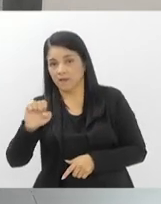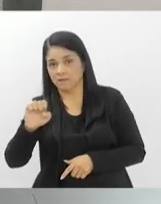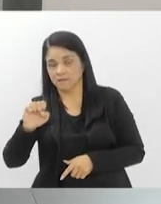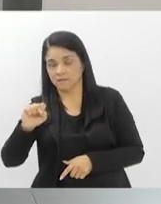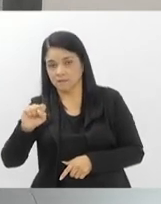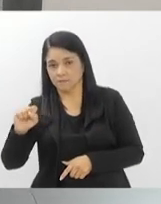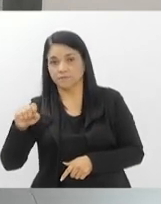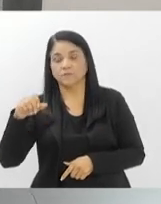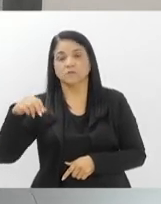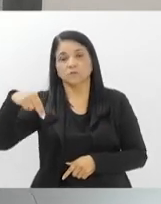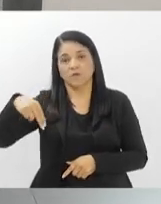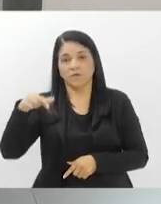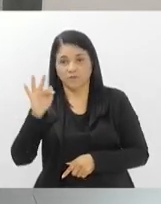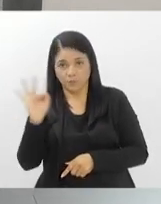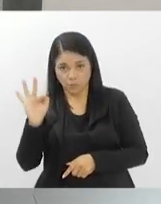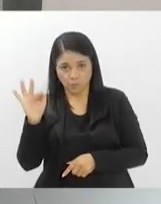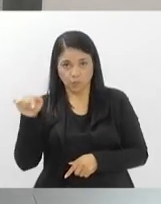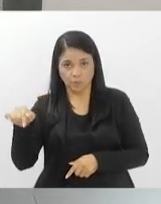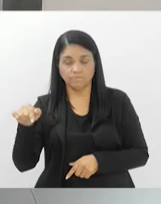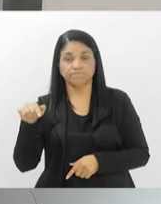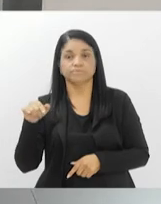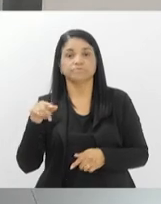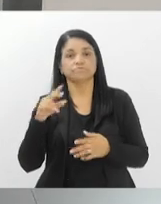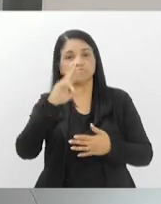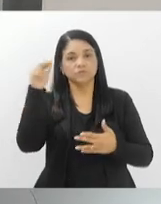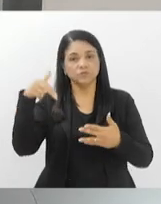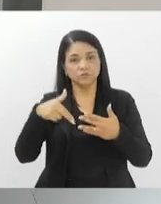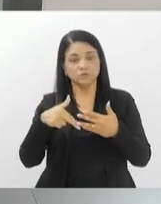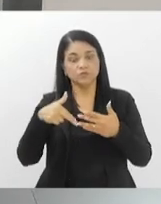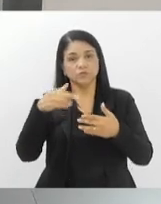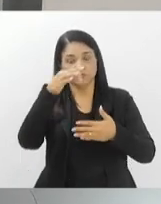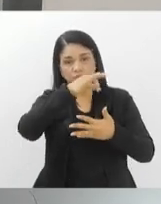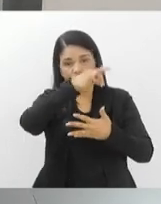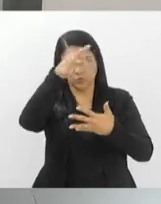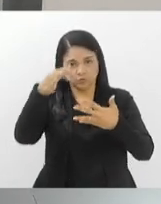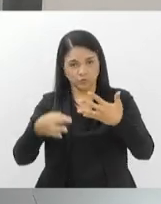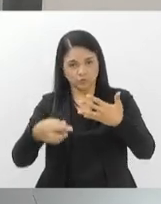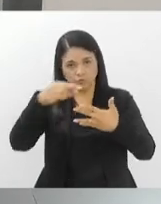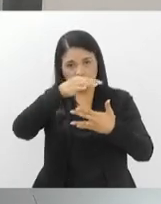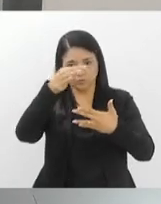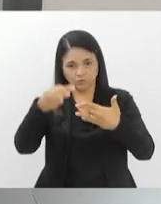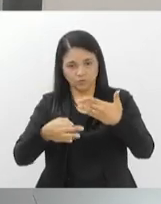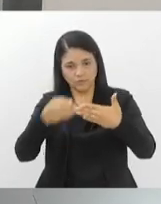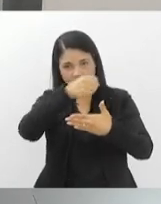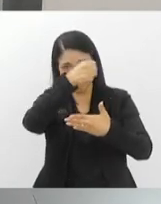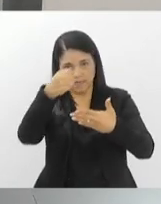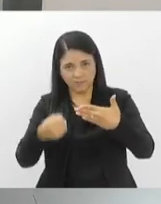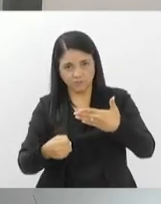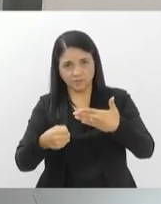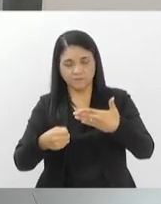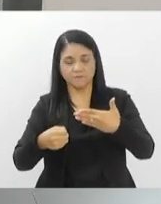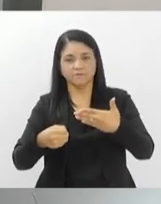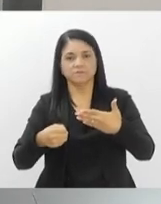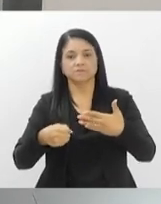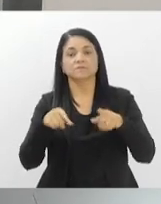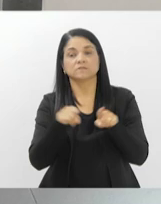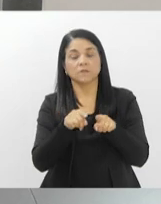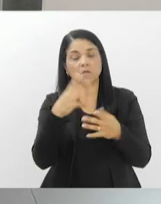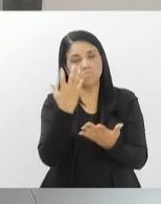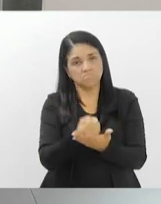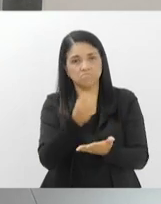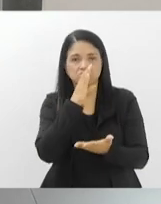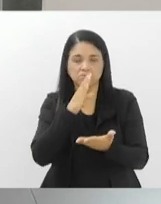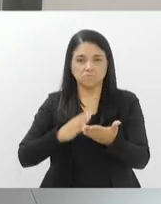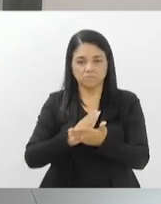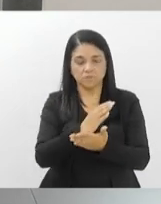Friburgo. Parecer pela juridicidade, em discussão. Não havendo quem queira discutir, encerrada a discussão em votação. Senhores que aprovam, permaneçam como estão. Aprovados